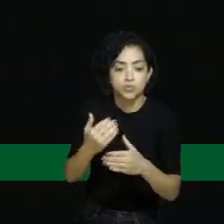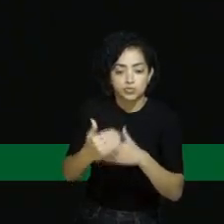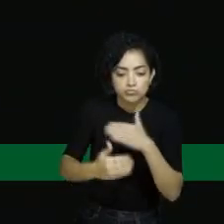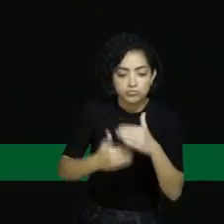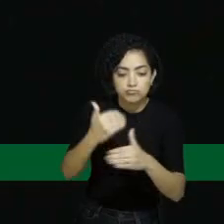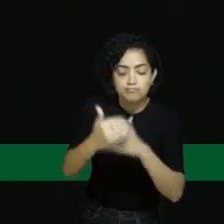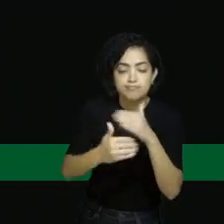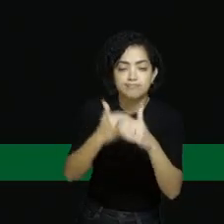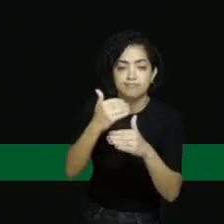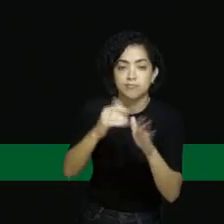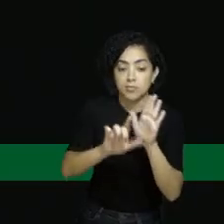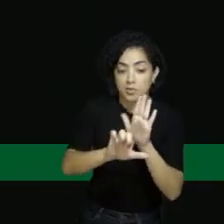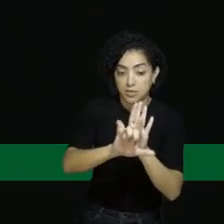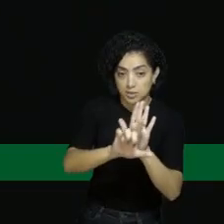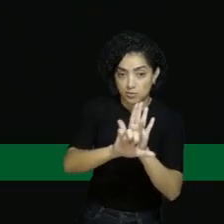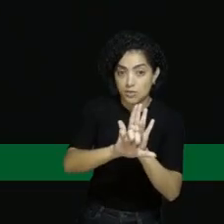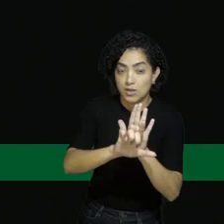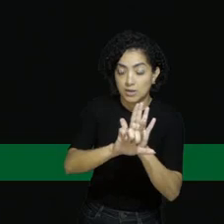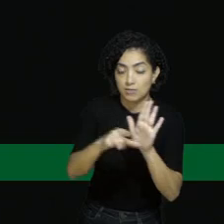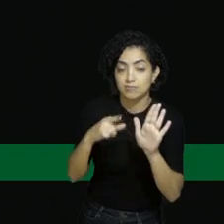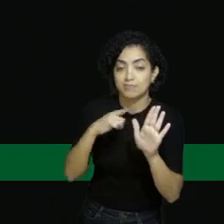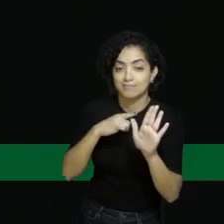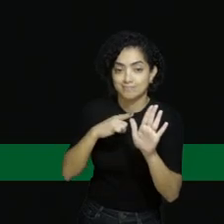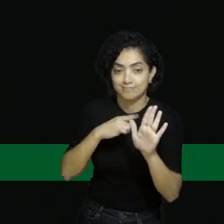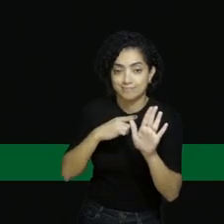sistema cooperativo que esta casa